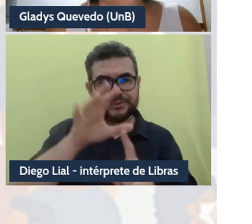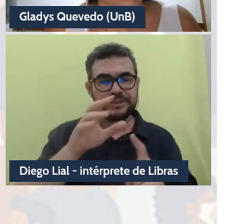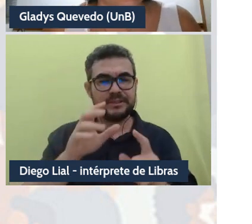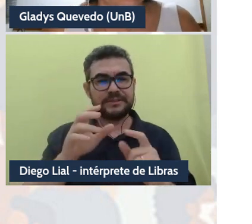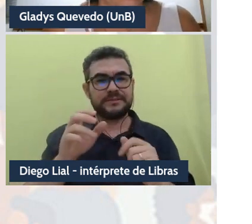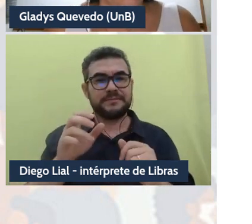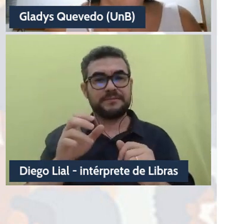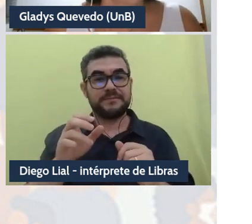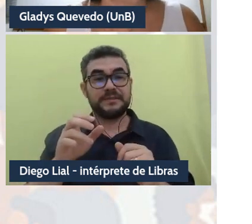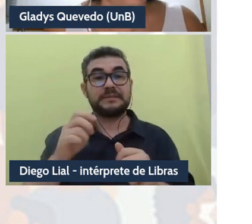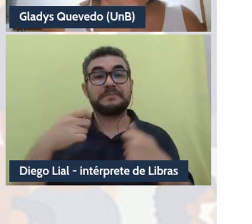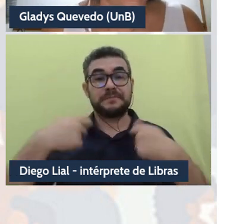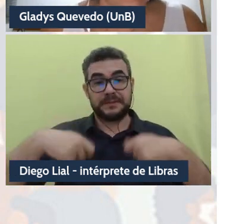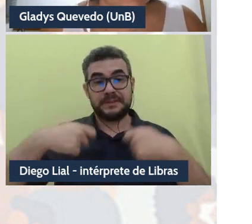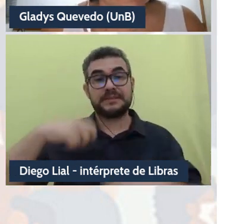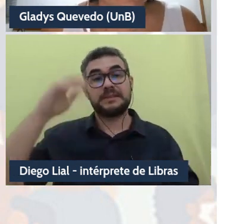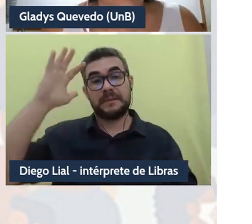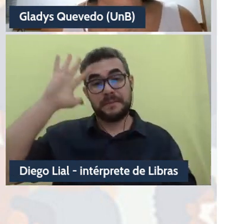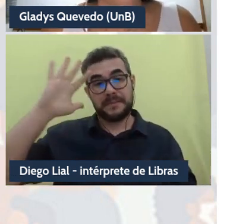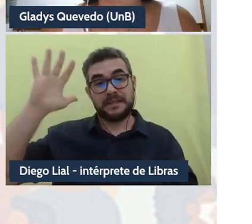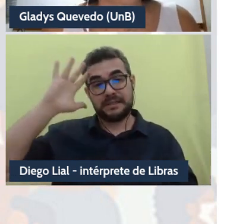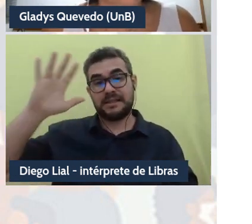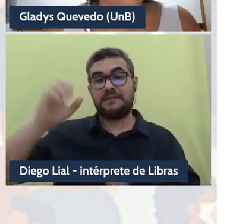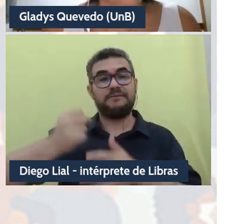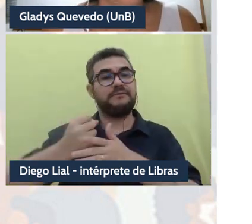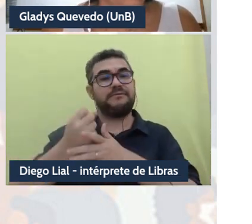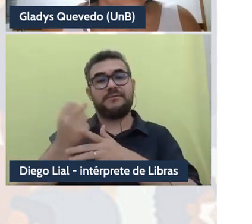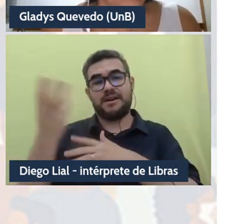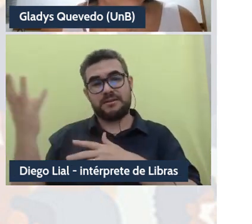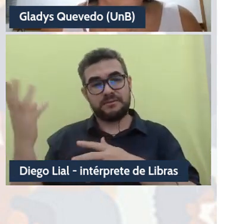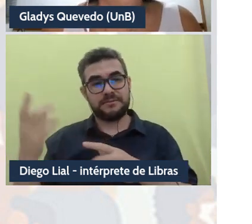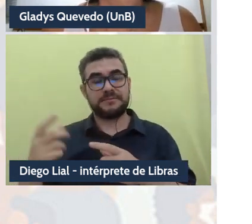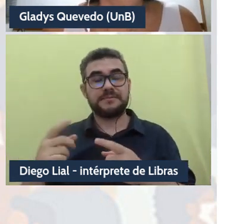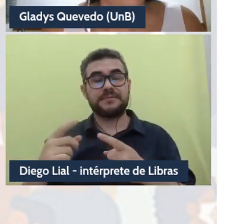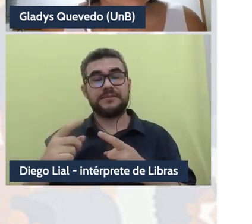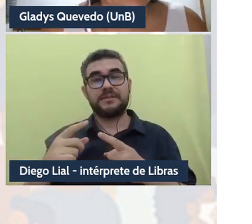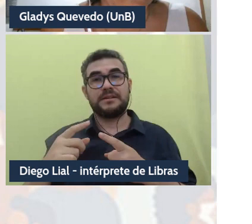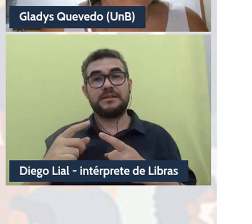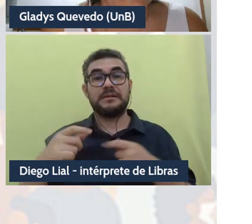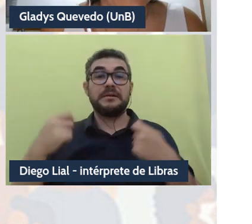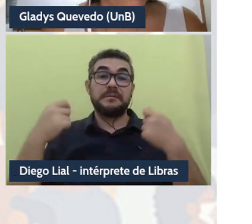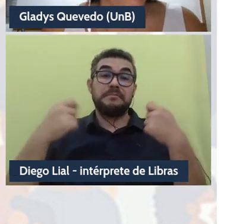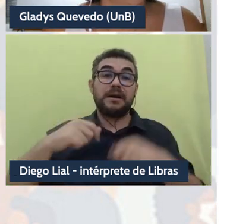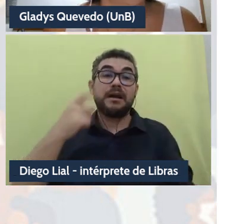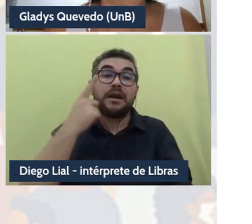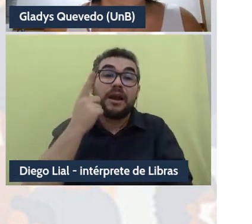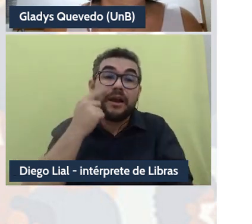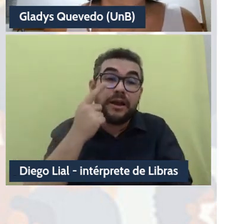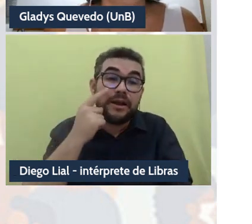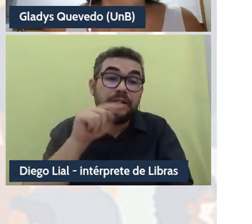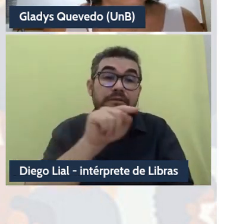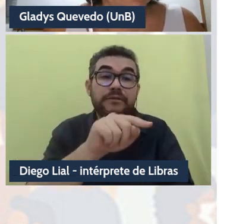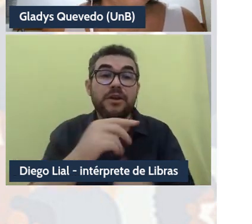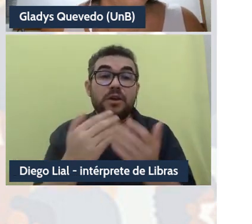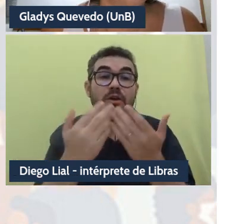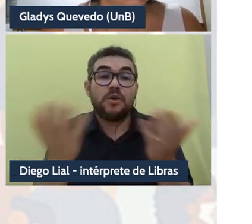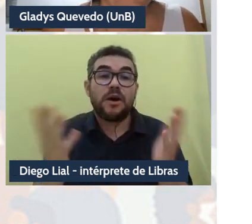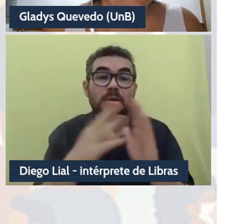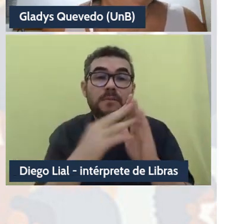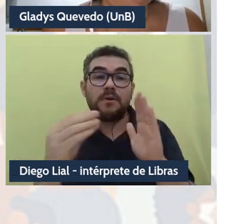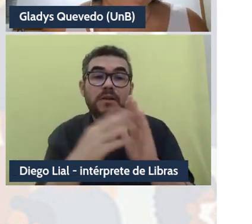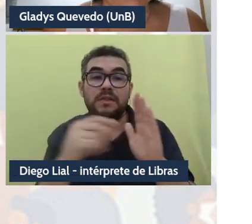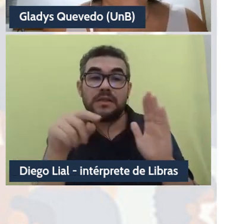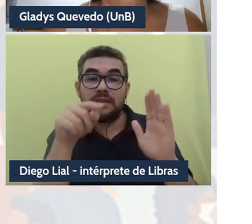precisa pensar em várias coisas. Você precisa, como eu já falei, ver o modelo educacional que aquela